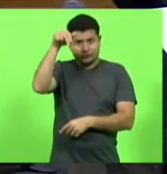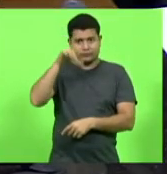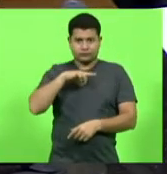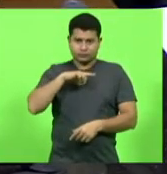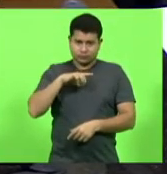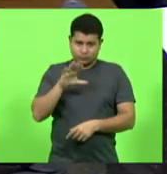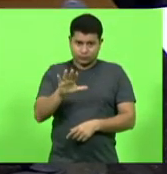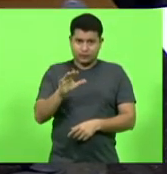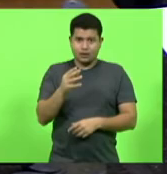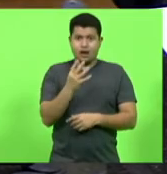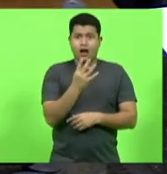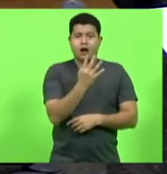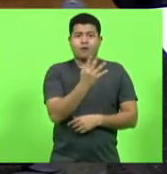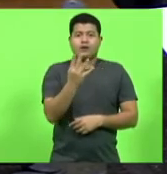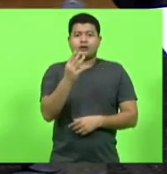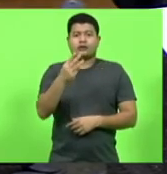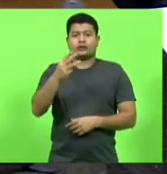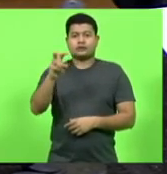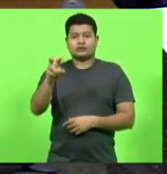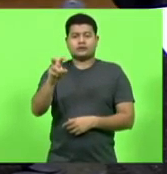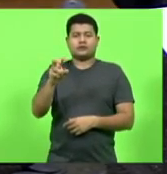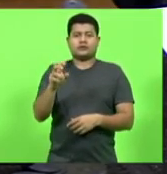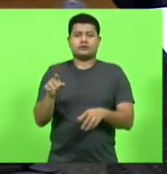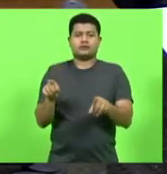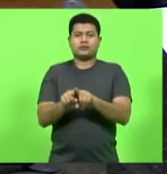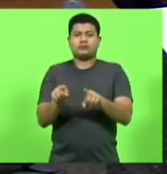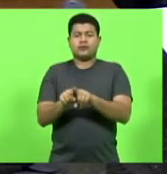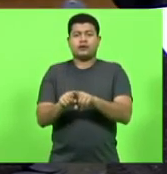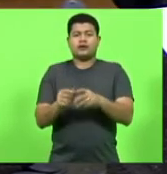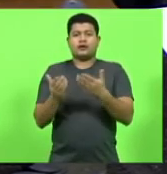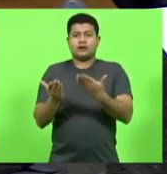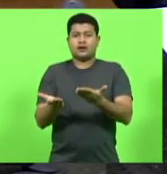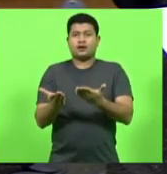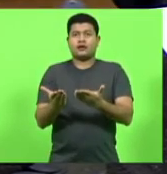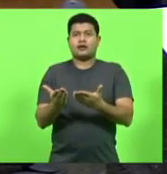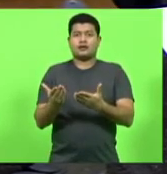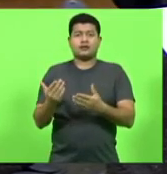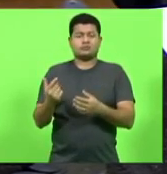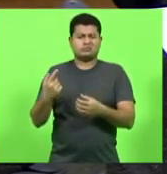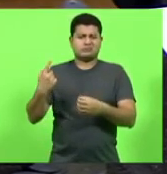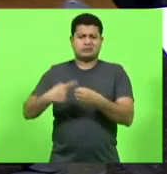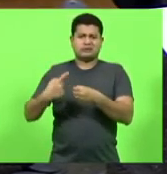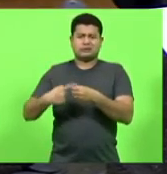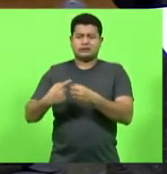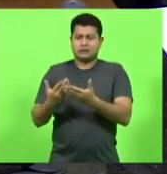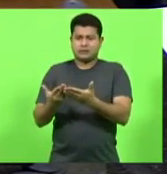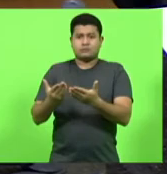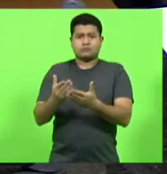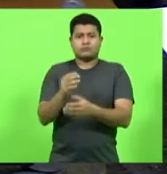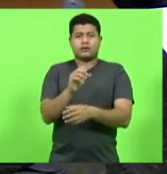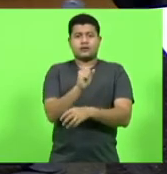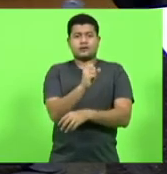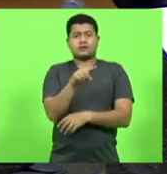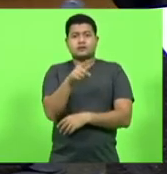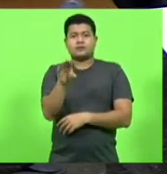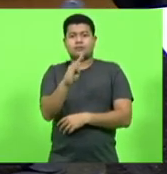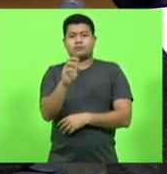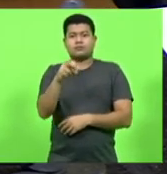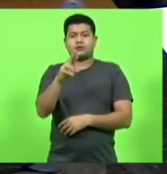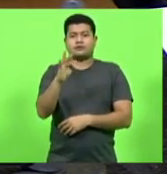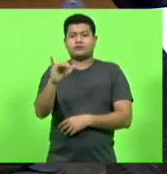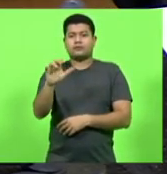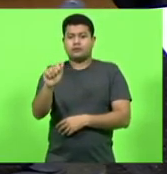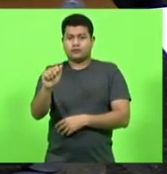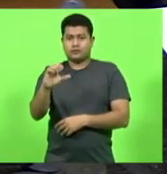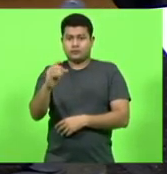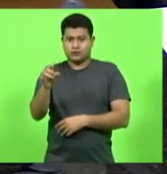a 435, São Bonifácio, São Martinho, Estrada Centenária, que é de chão batido. Temos a